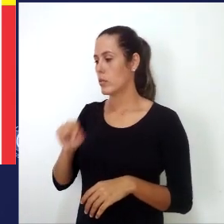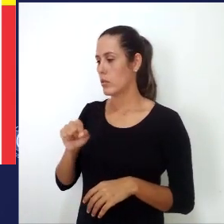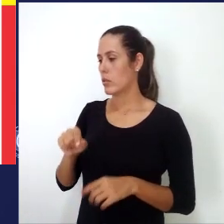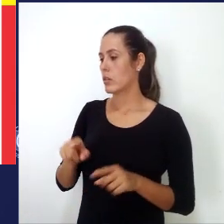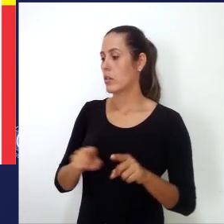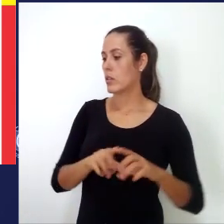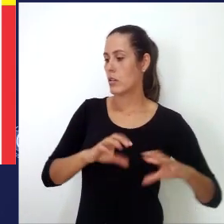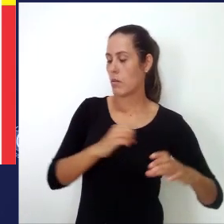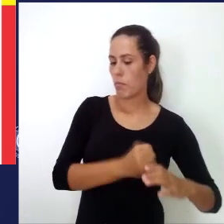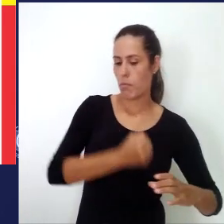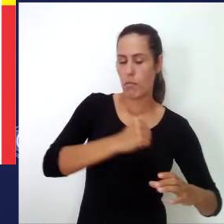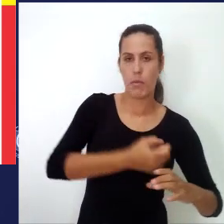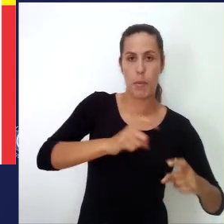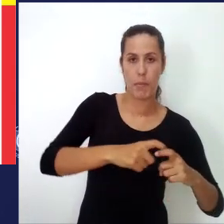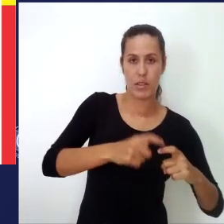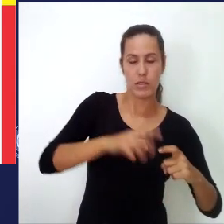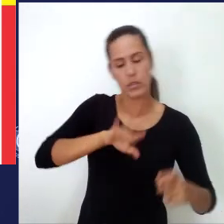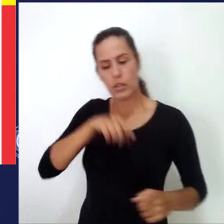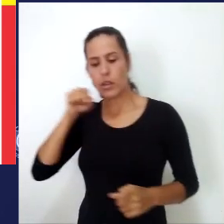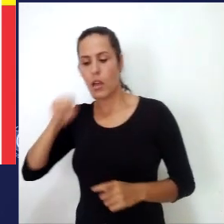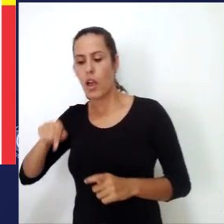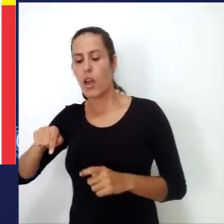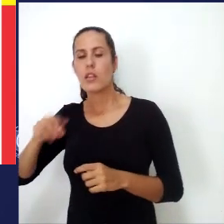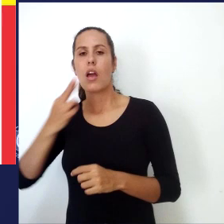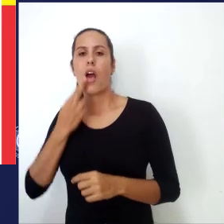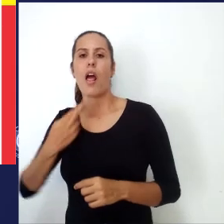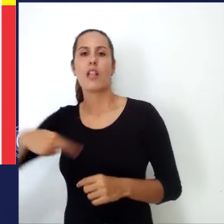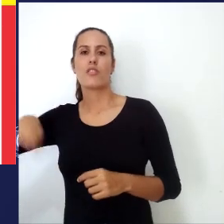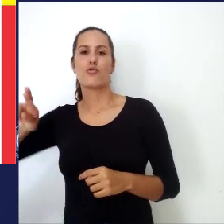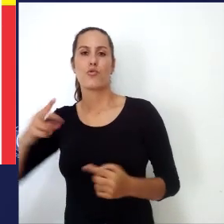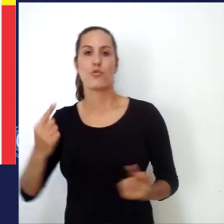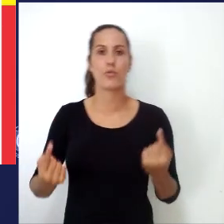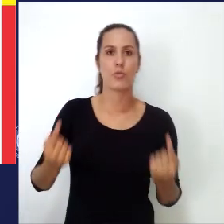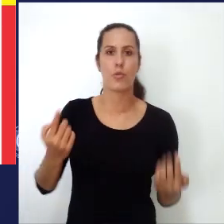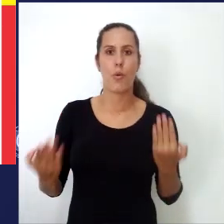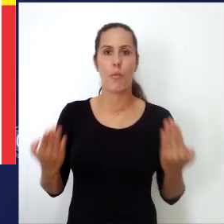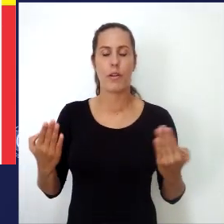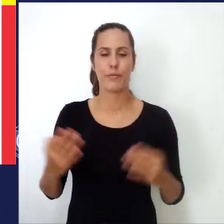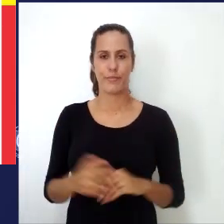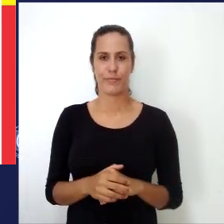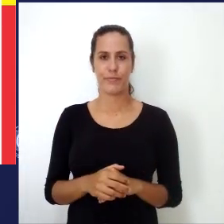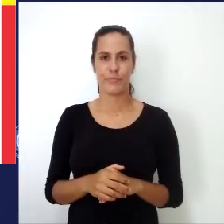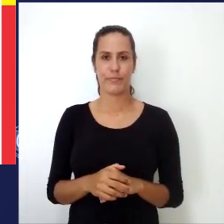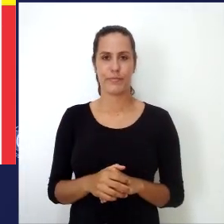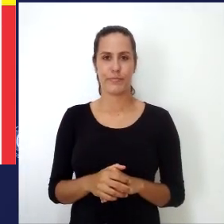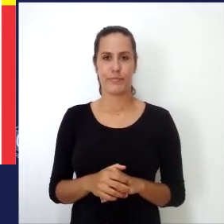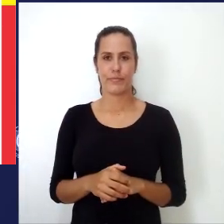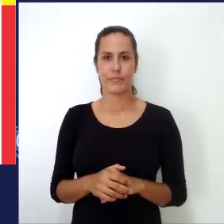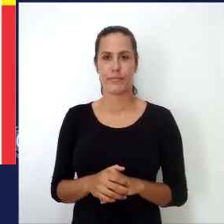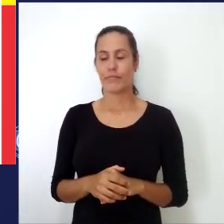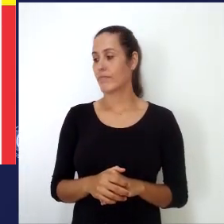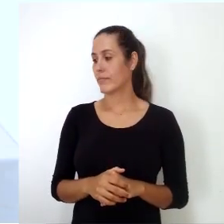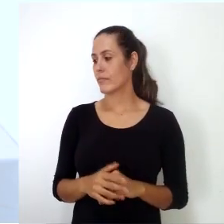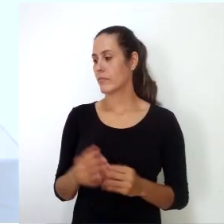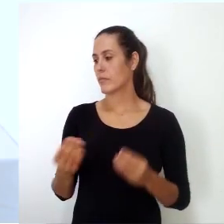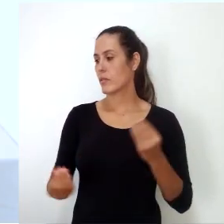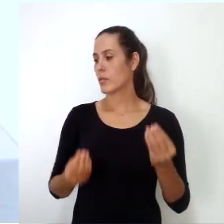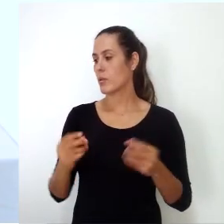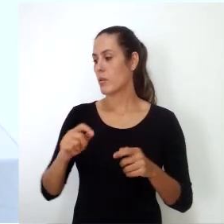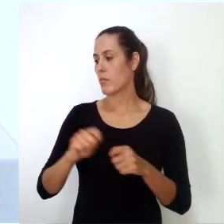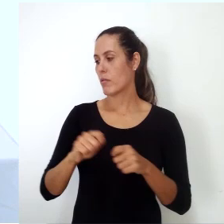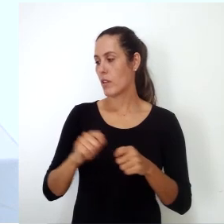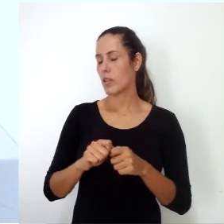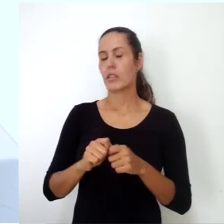e a maceração do boldo utilizado na questão religiosa para banhos. Então,